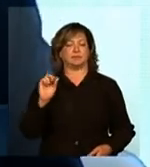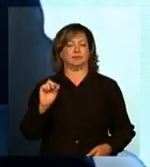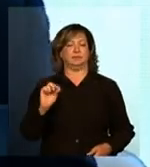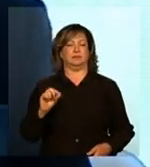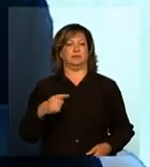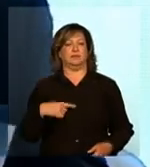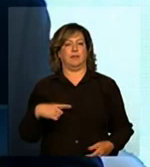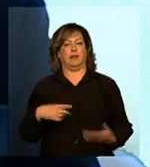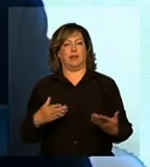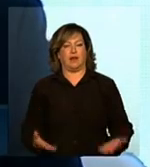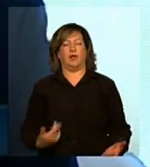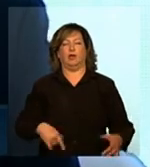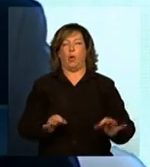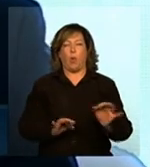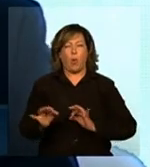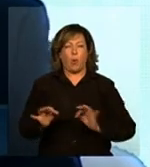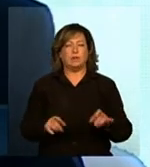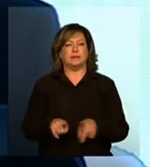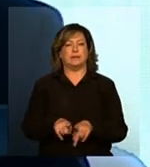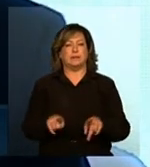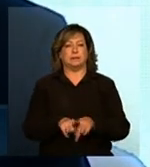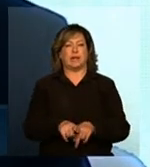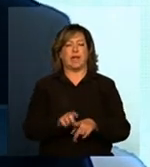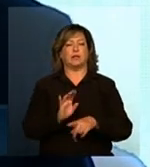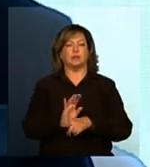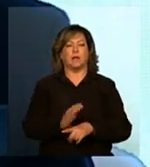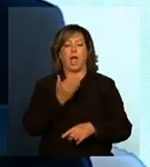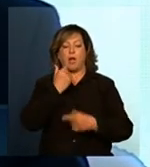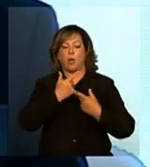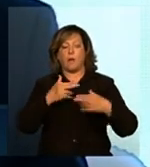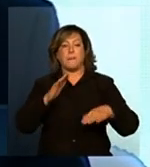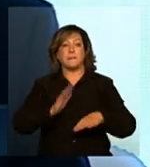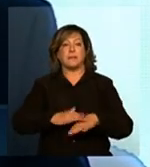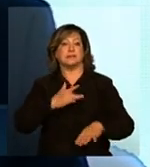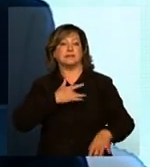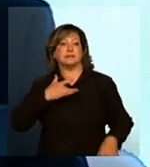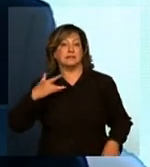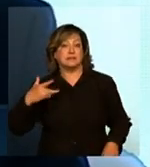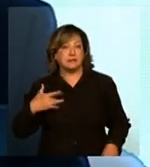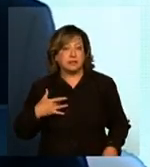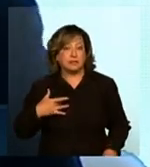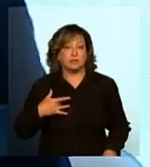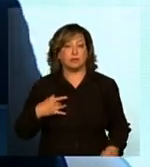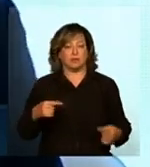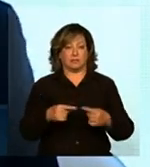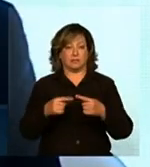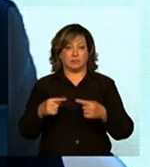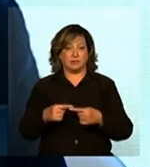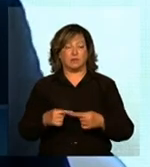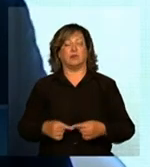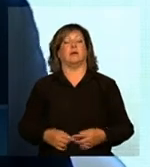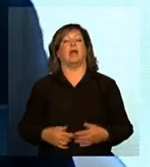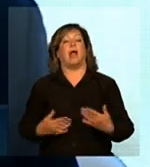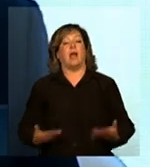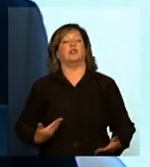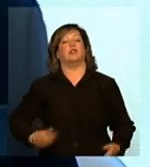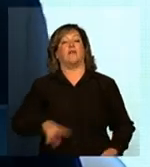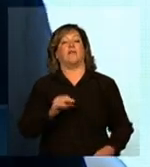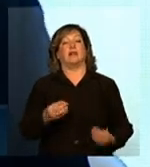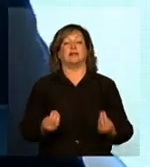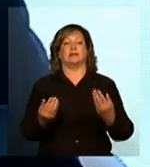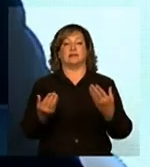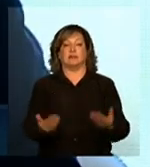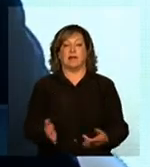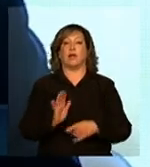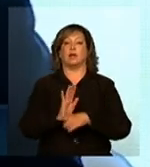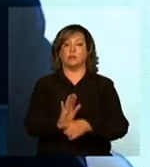né, nós nos organizarmos também para produzir alimentos que dialoguem com uma alimentação mais saudável, nós vamos estar dando não só uma